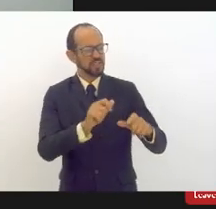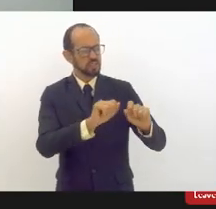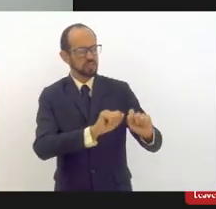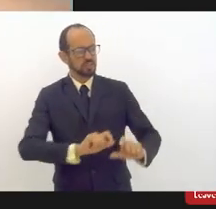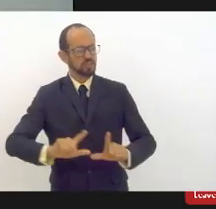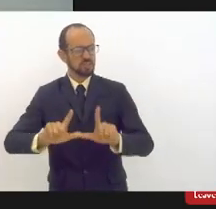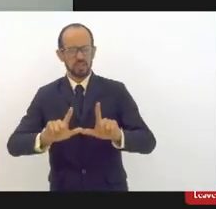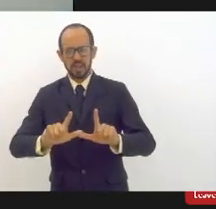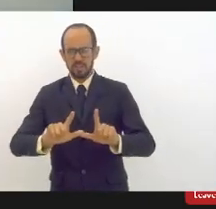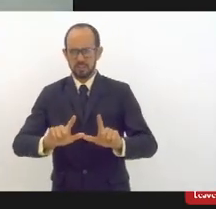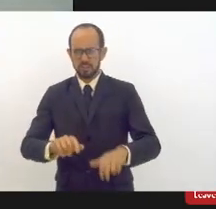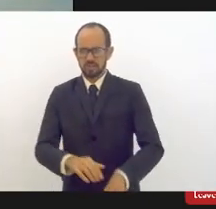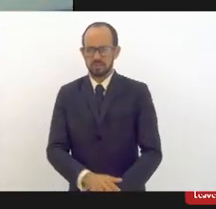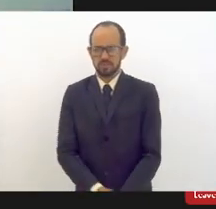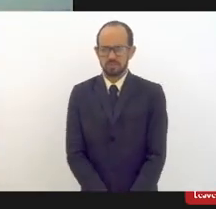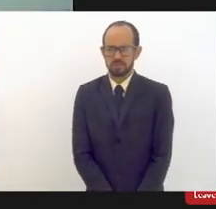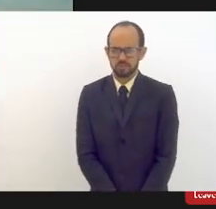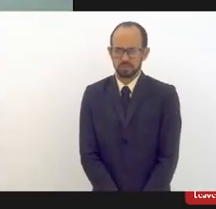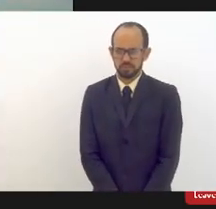Seduc.